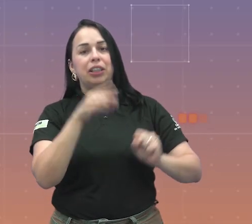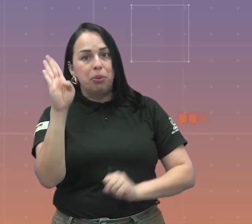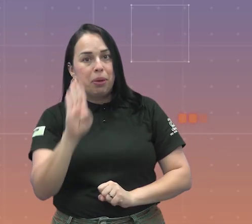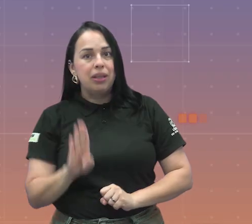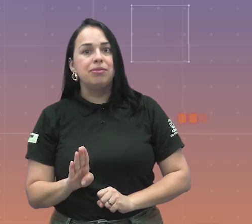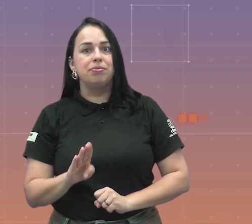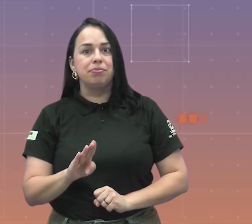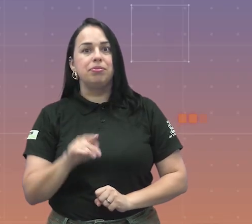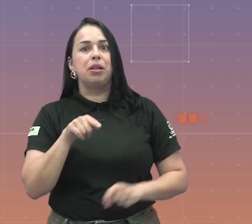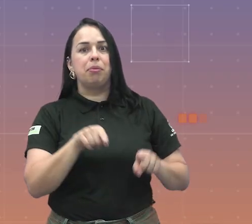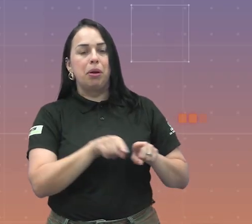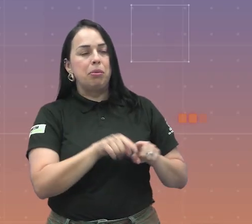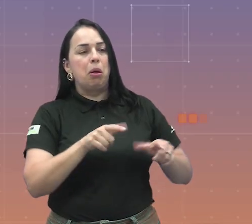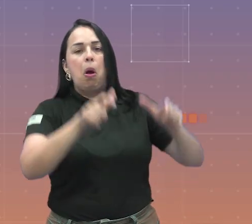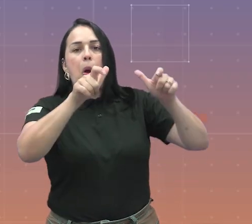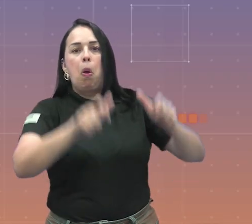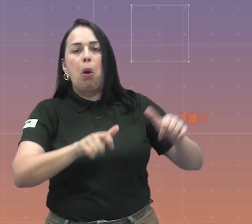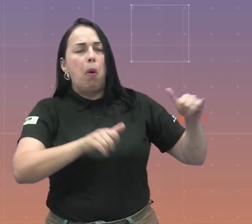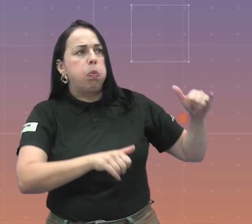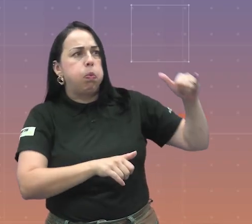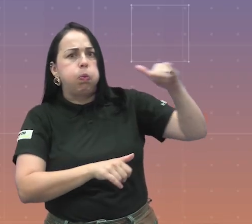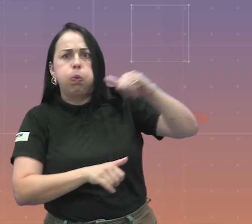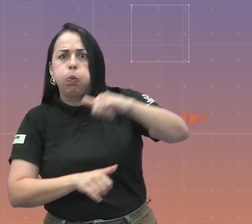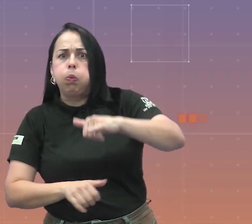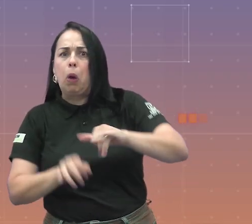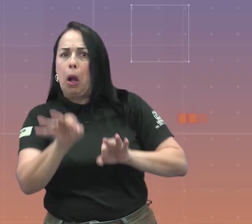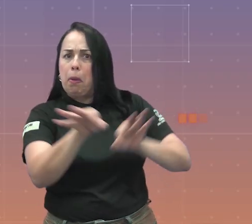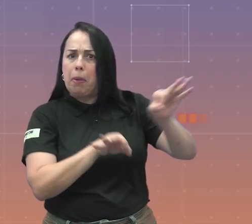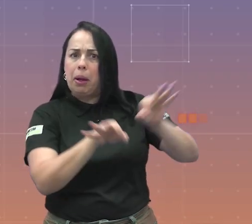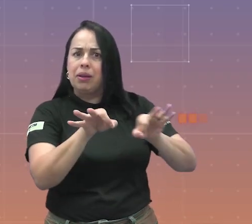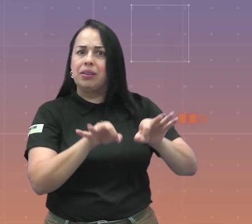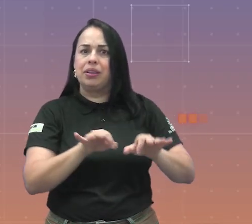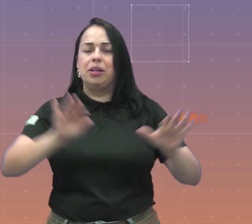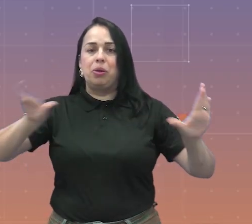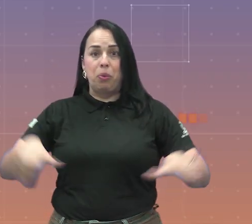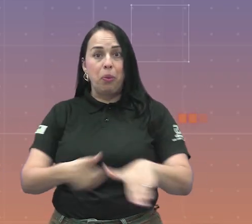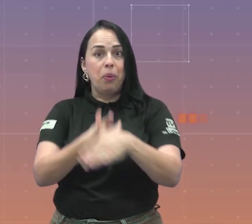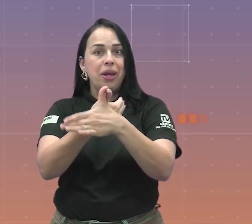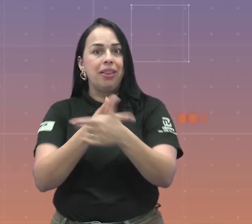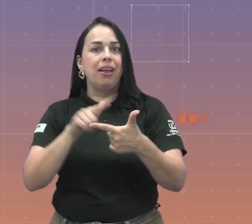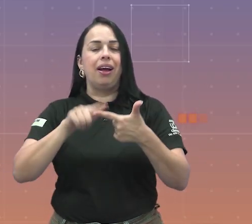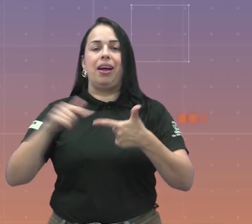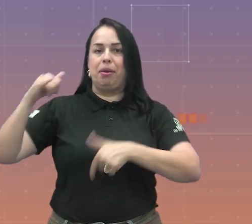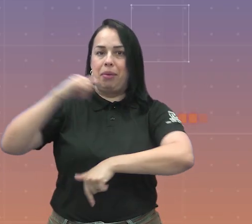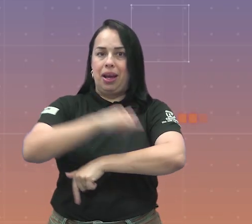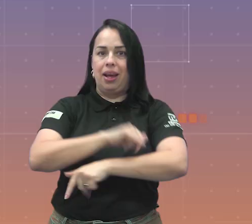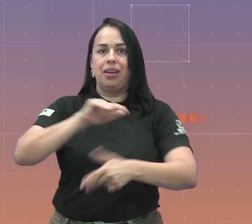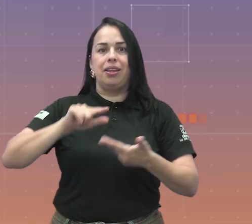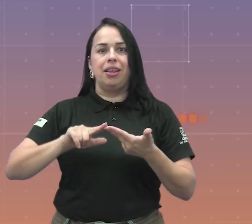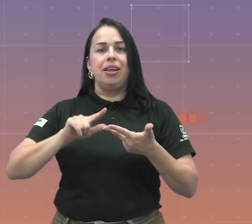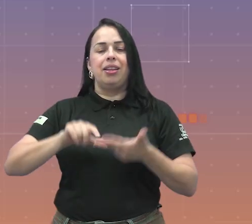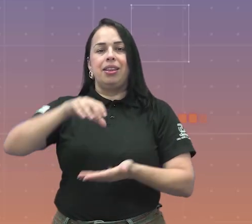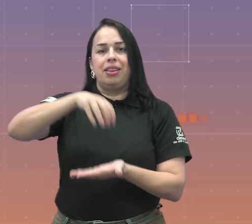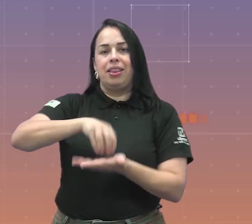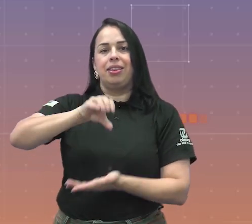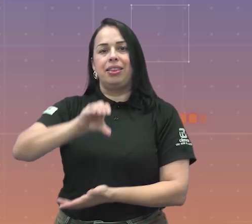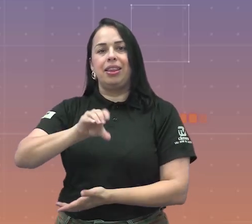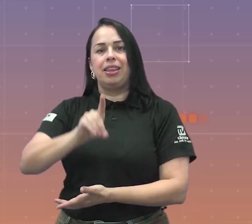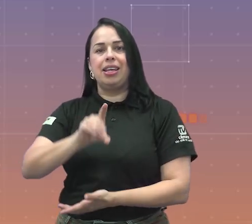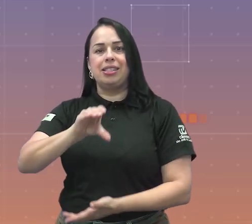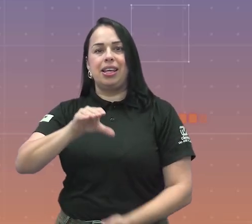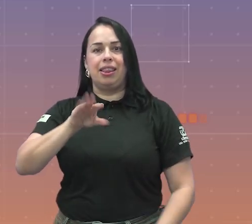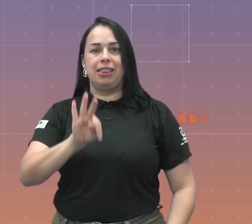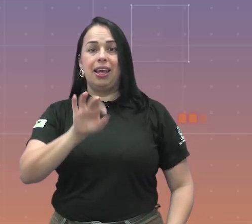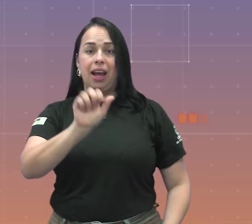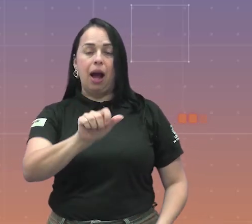do Brasil. É berço do maior polo aeroespacial da América Latina, com o ITA, Embraer e DCTA. E